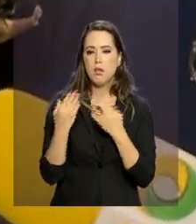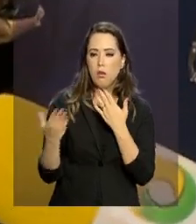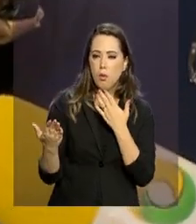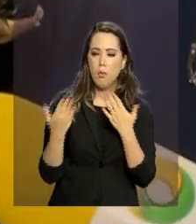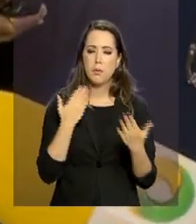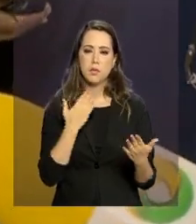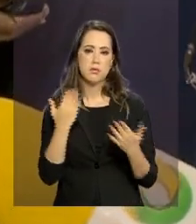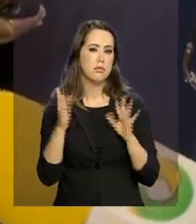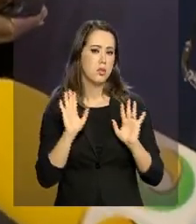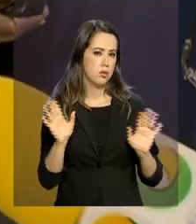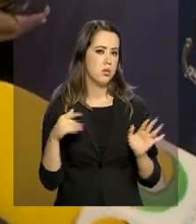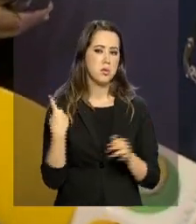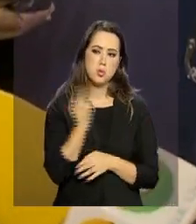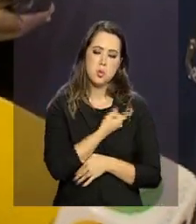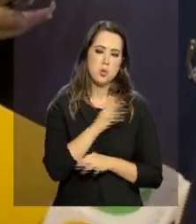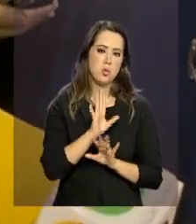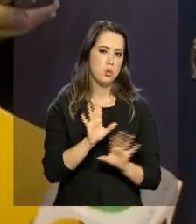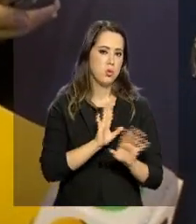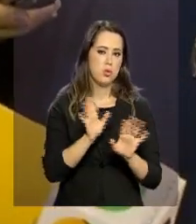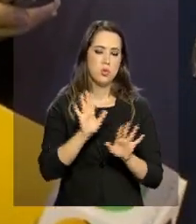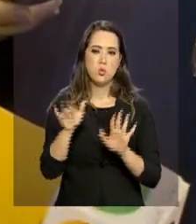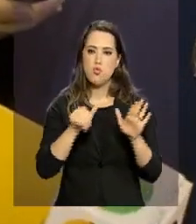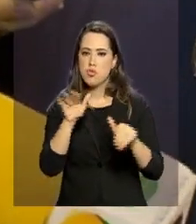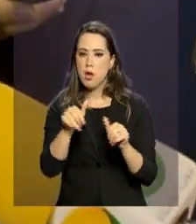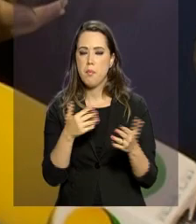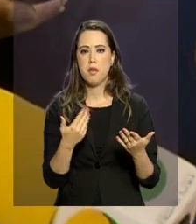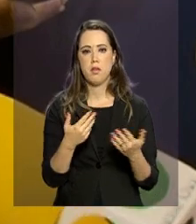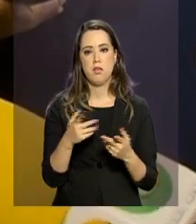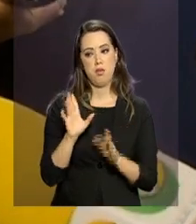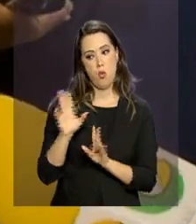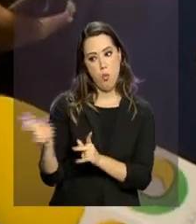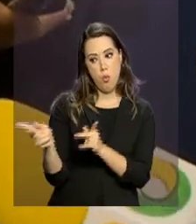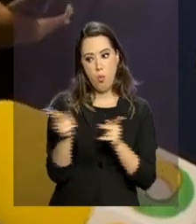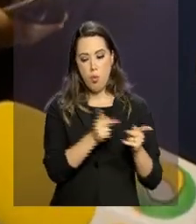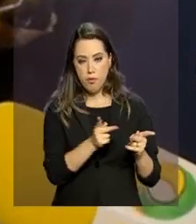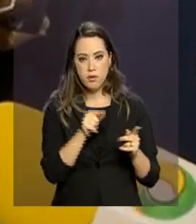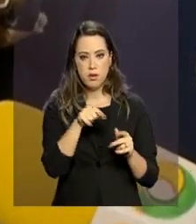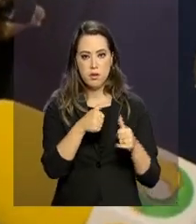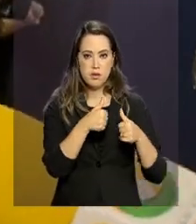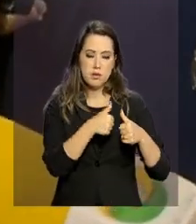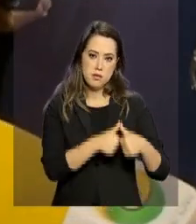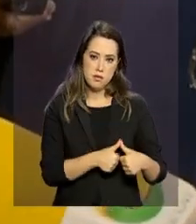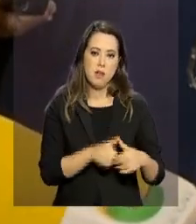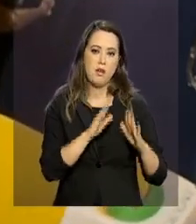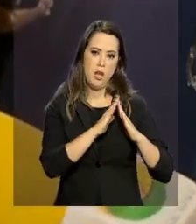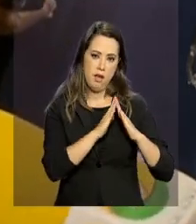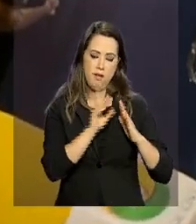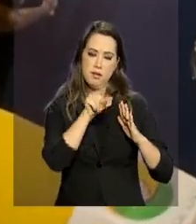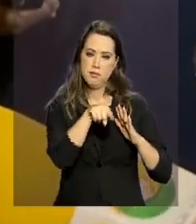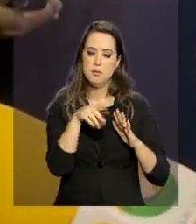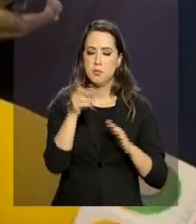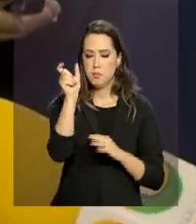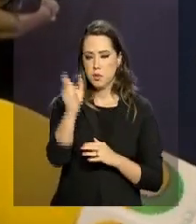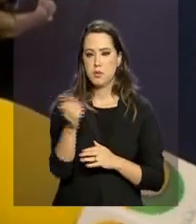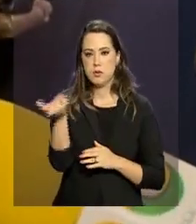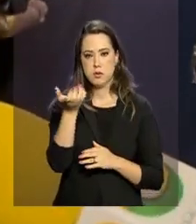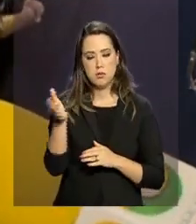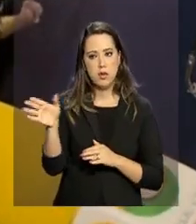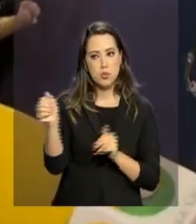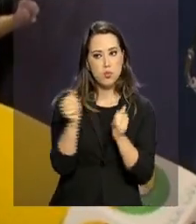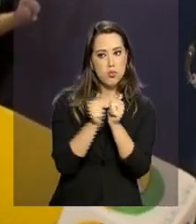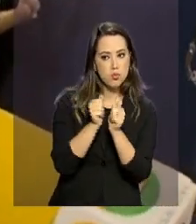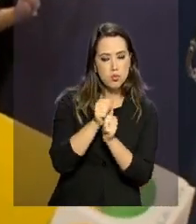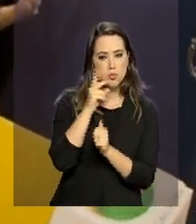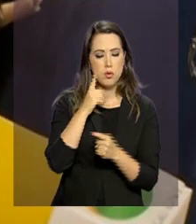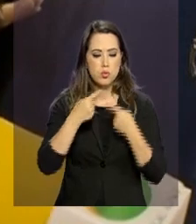avaliação a avaliação entre nós ali eu não chamei exatamente o convidei estar elaborado e quem quiser ir até lá estará conosco nós